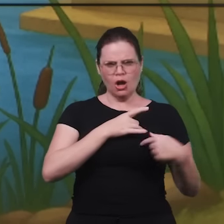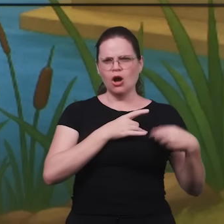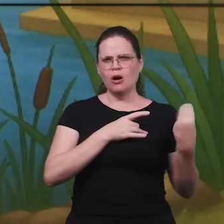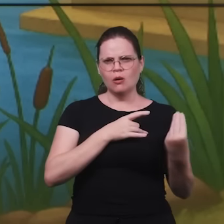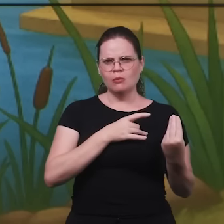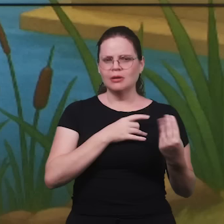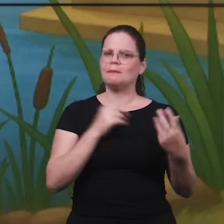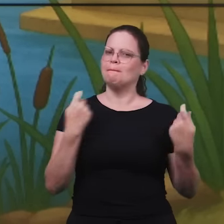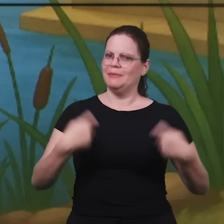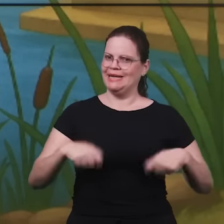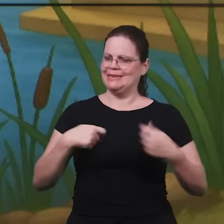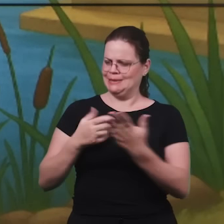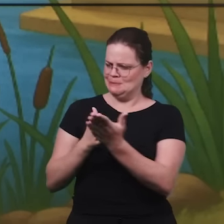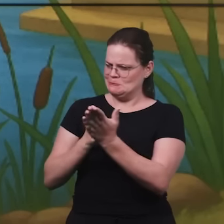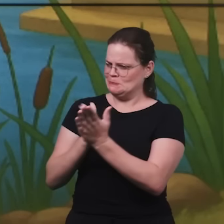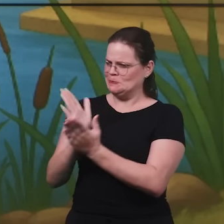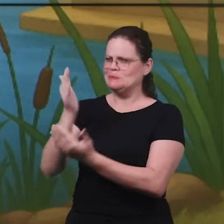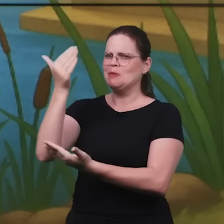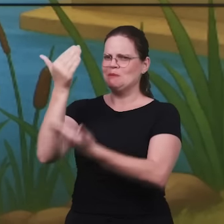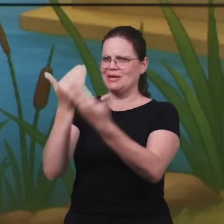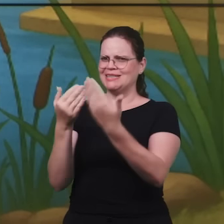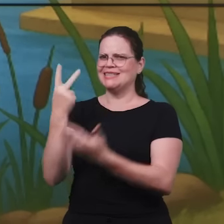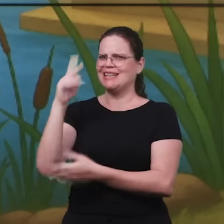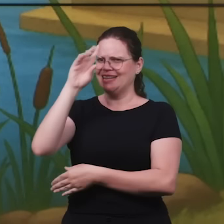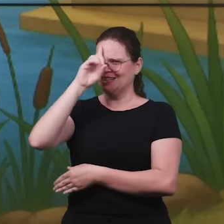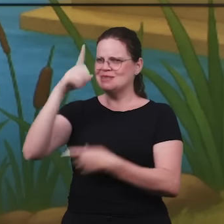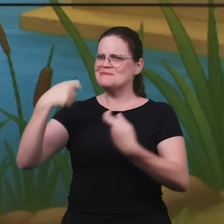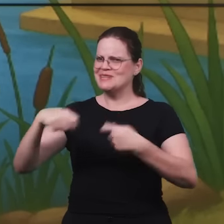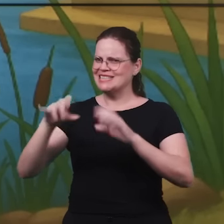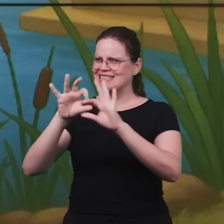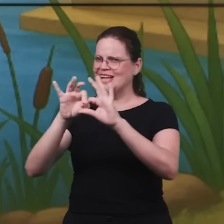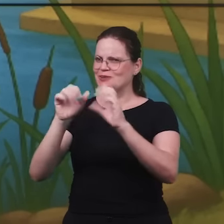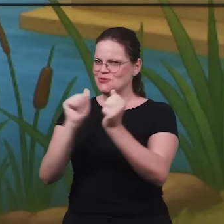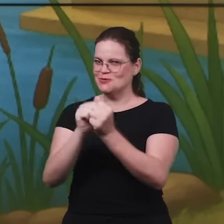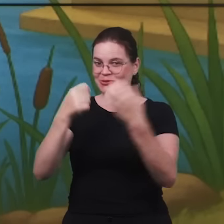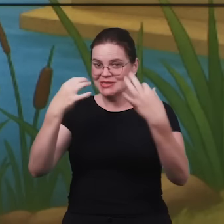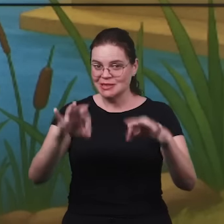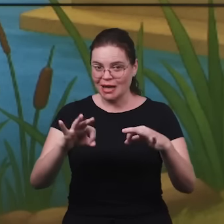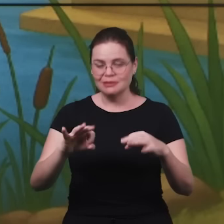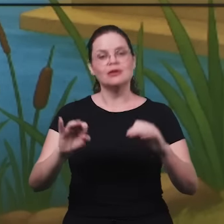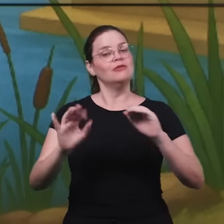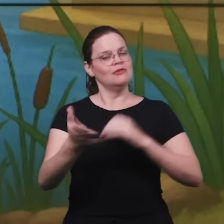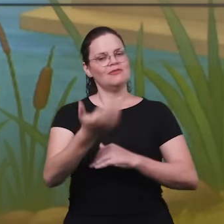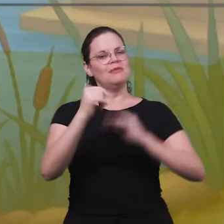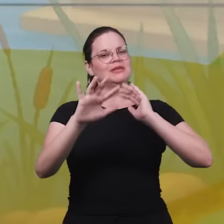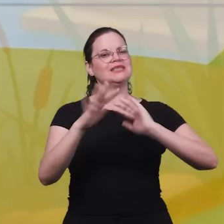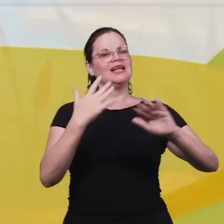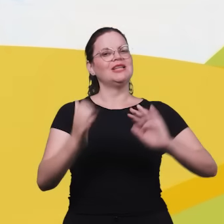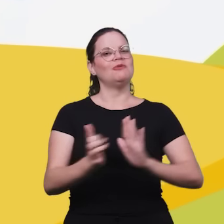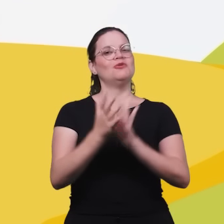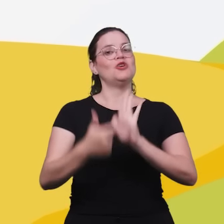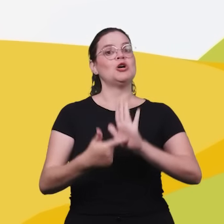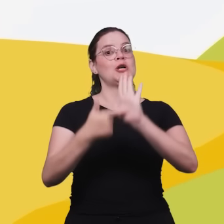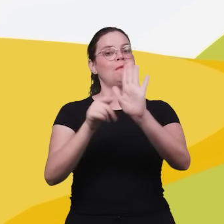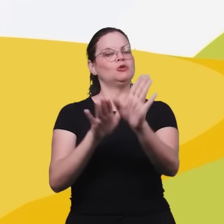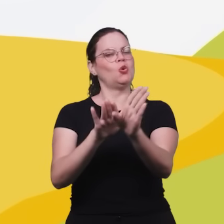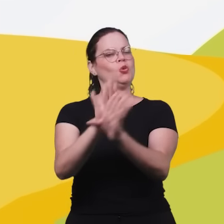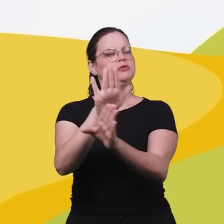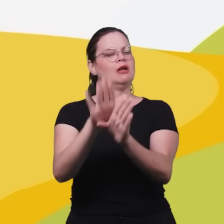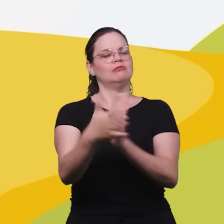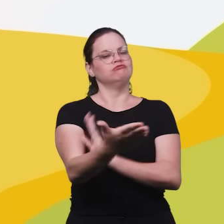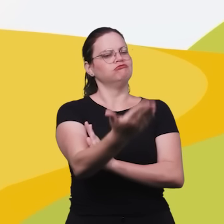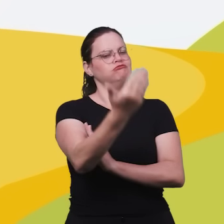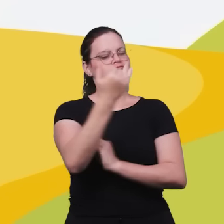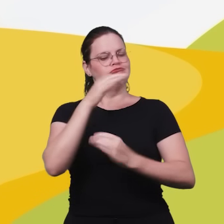certo? Então, vamos cantar um louvor que fala sobre isso. Andai na minha presença.